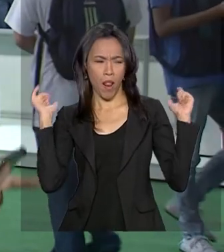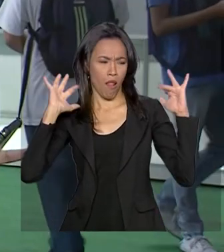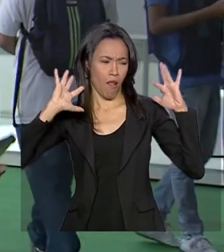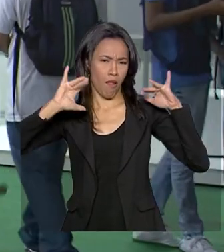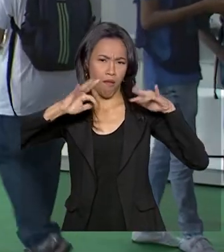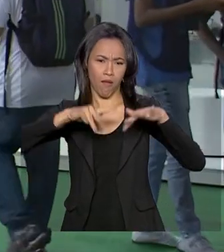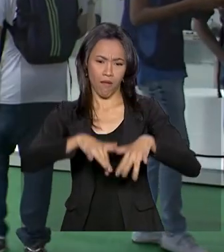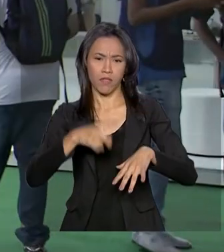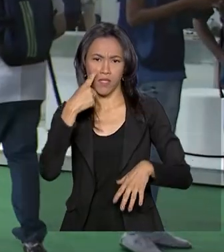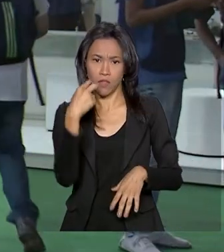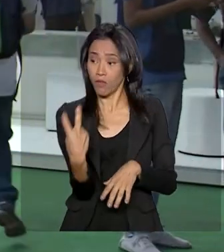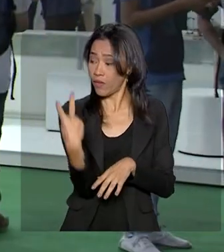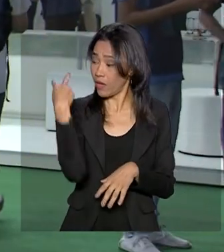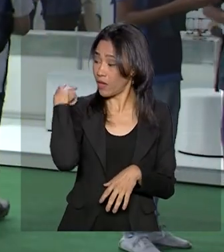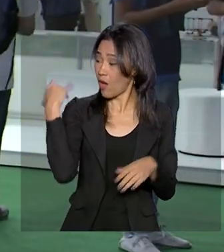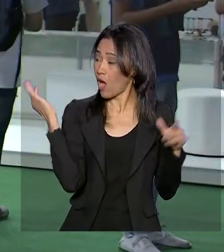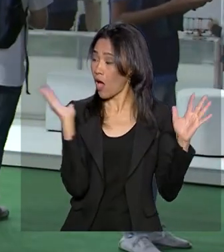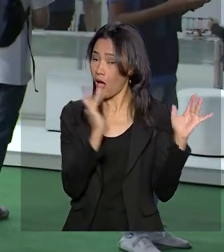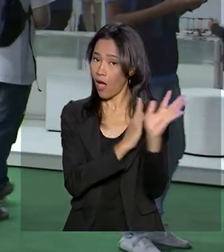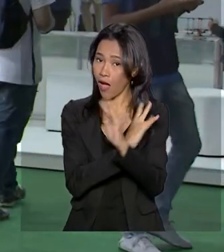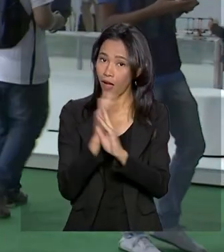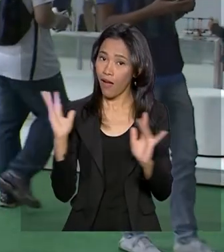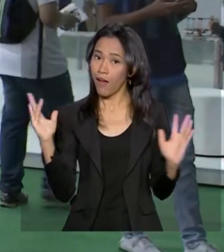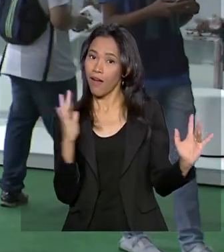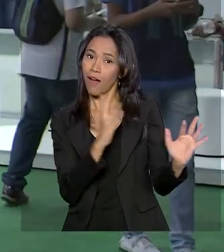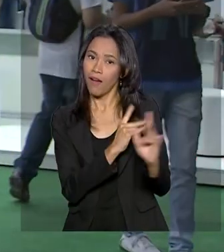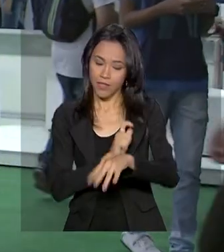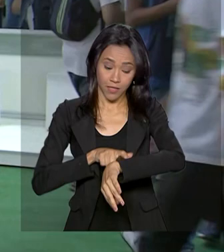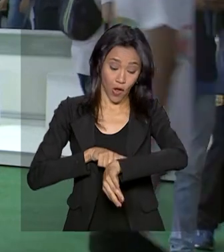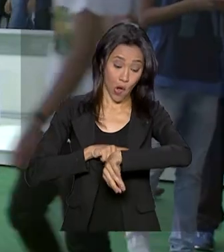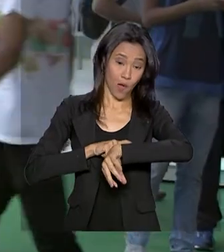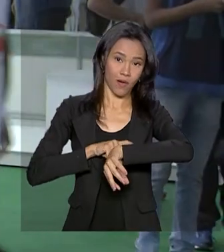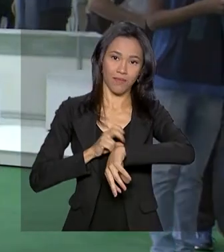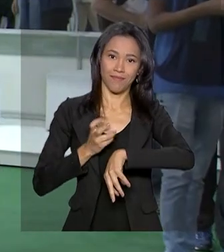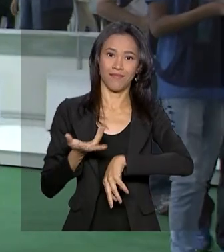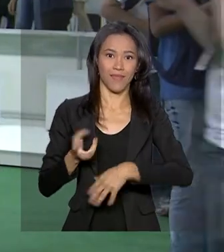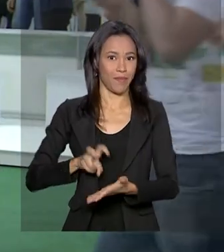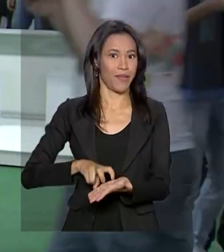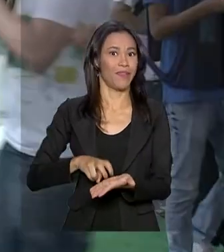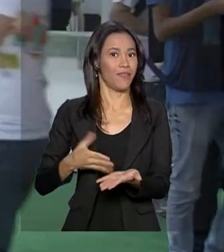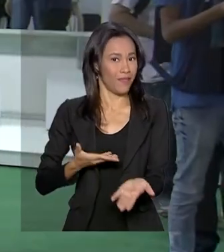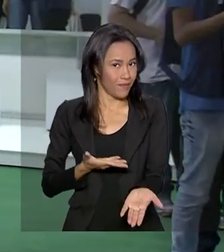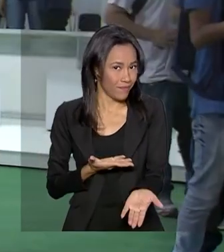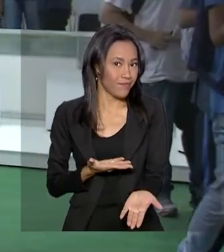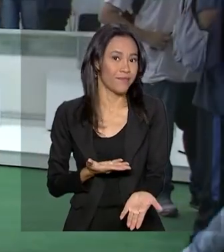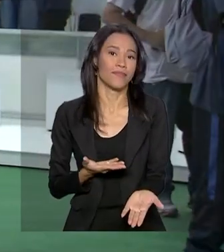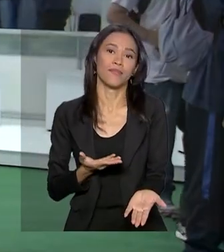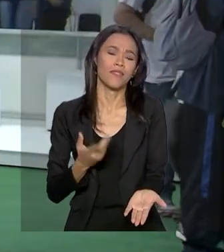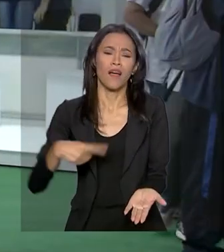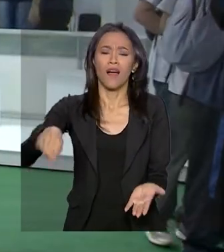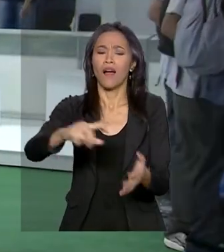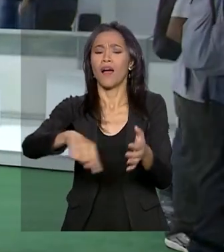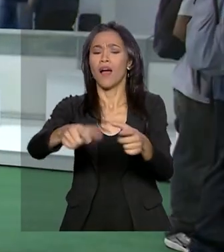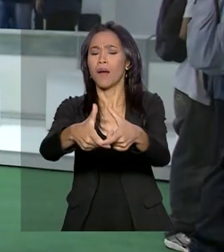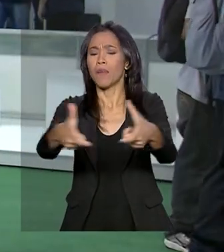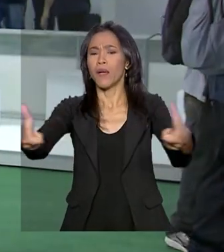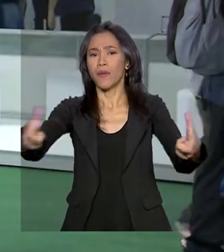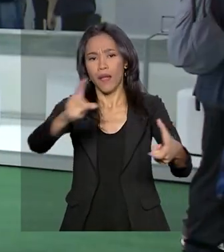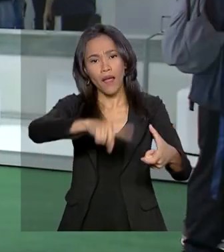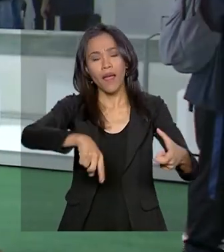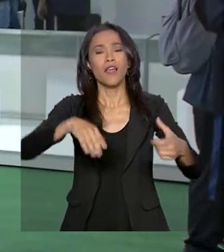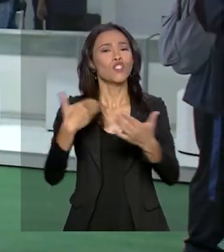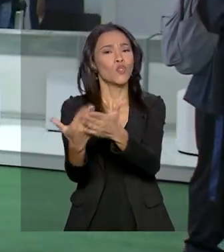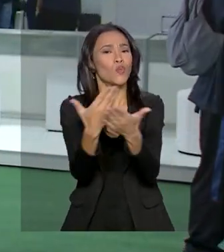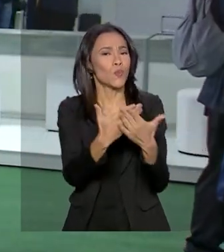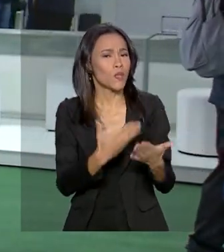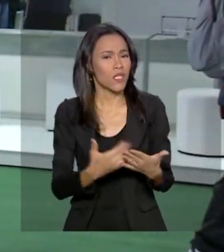podem ver aqui atrás de mim, a movimentação já é bem intensa a essa hora da manhã. A maioria agora é estudantes de todas as